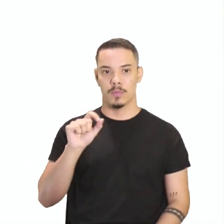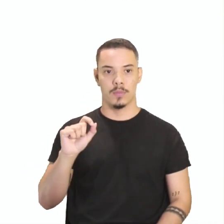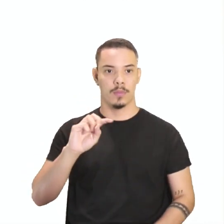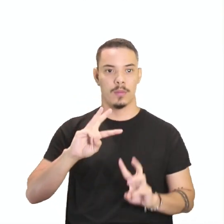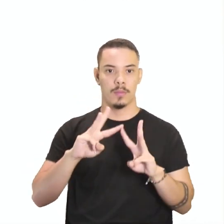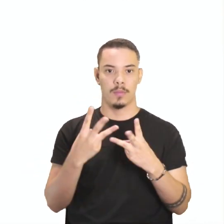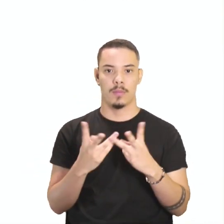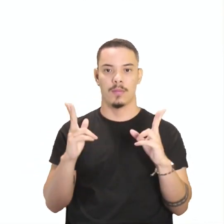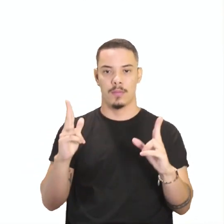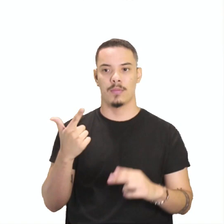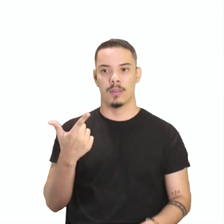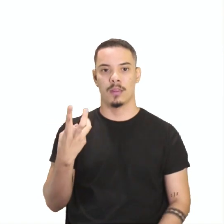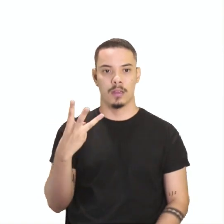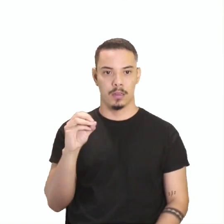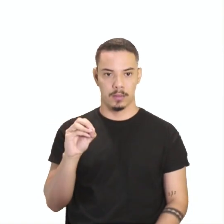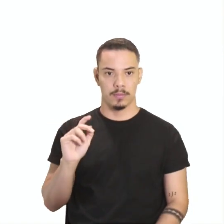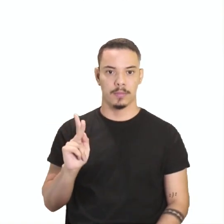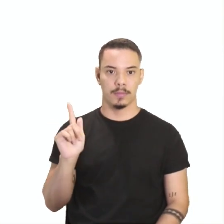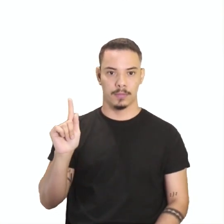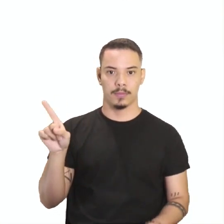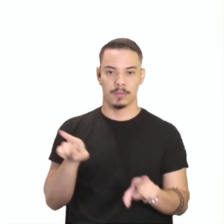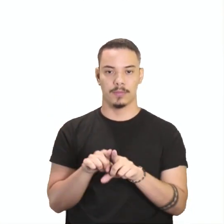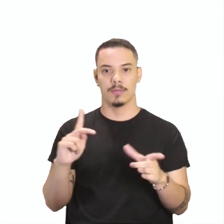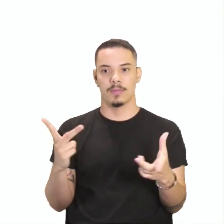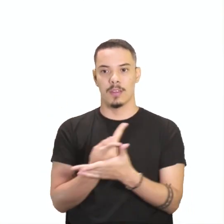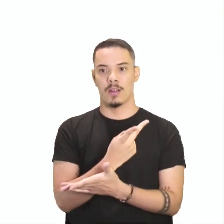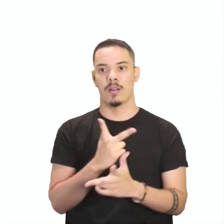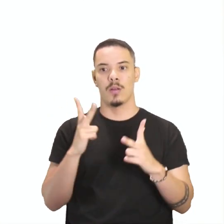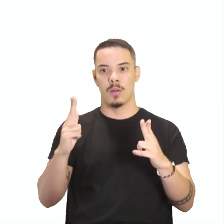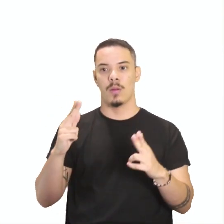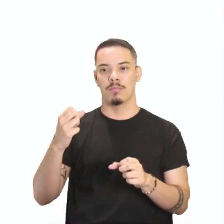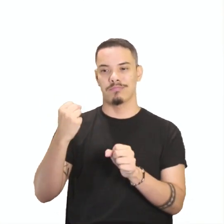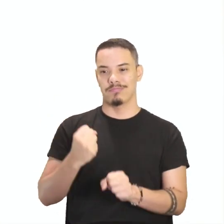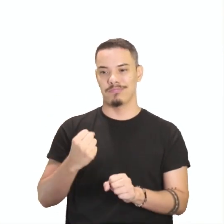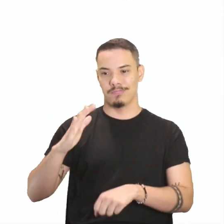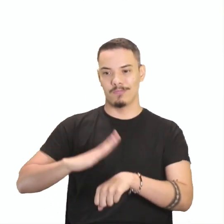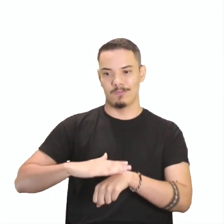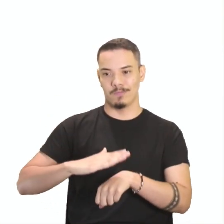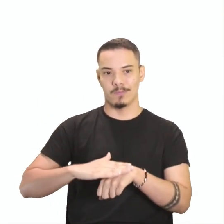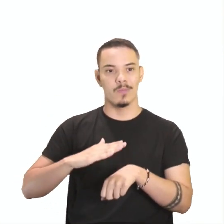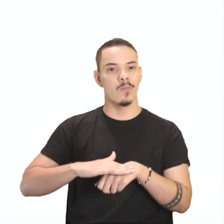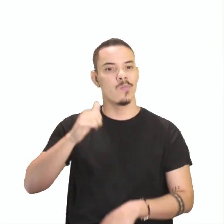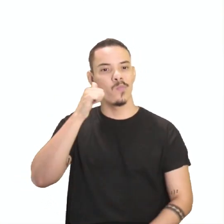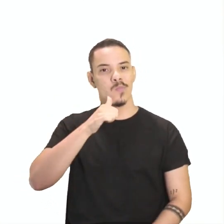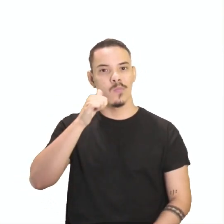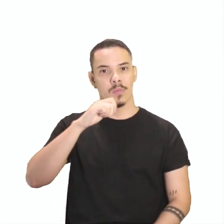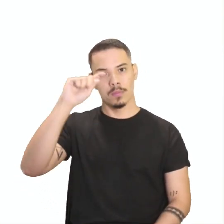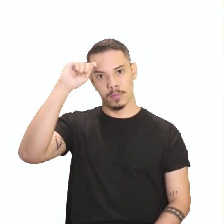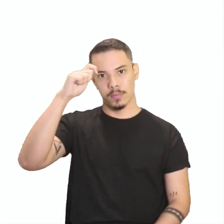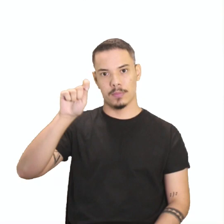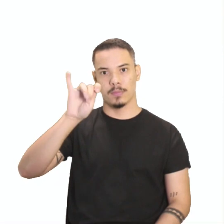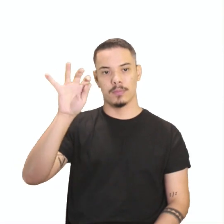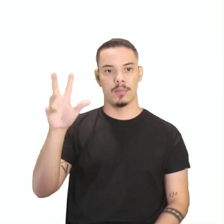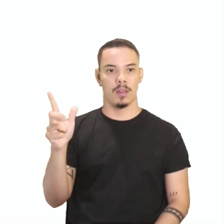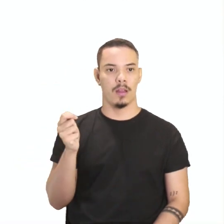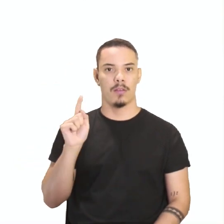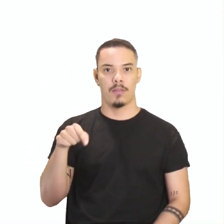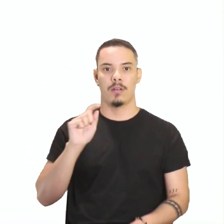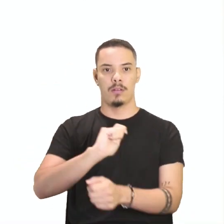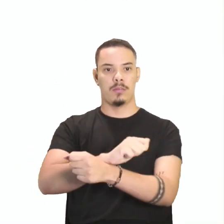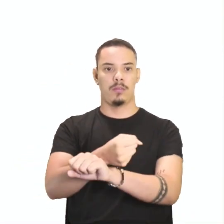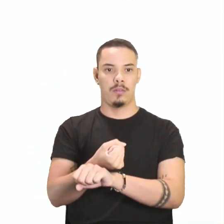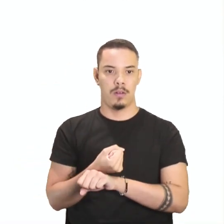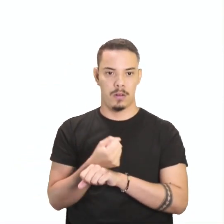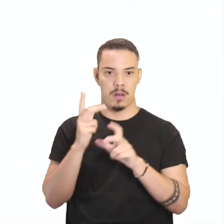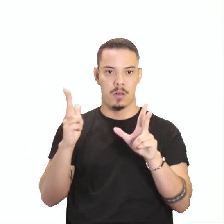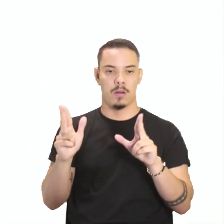igual a 30 quilogramas com aquele realizado por um pilão manual pelas senhoras lá na África, que tem uma massa igual a 5